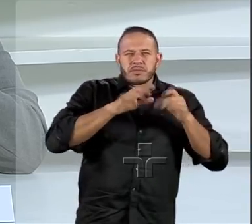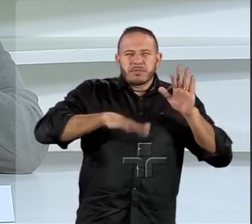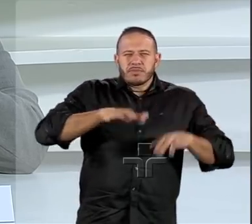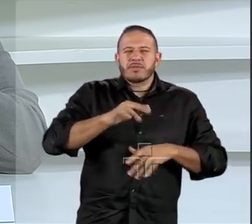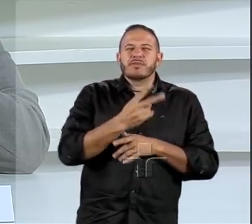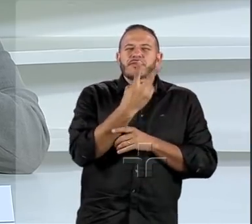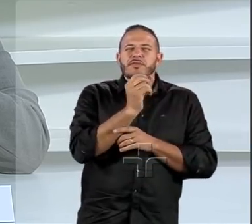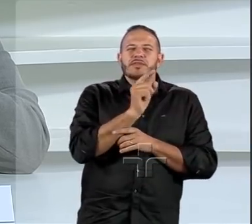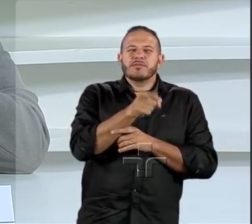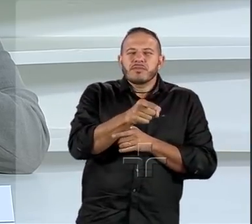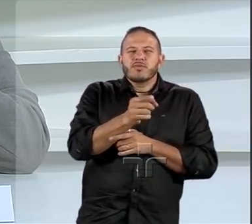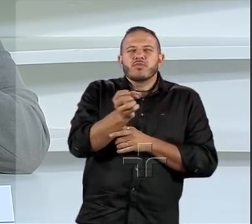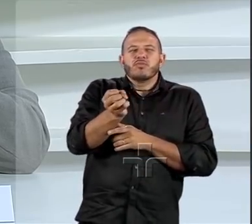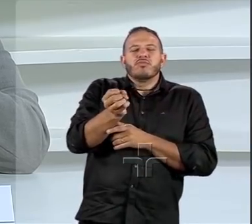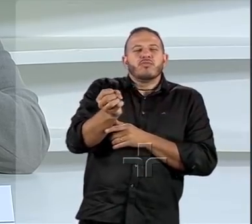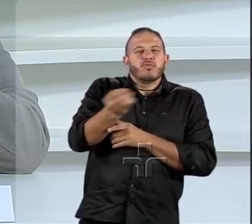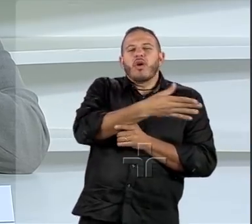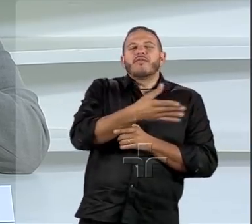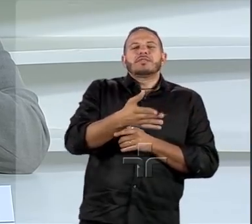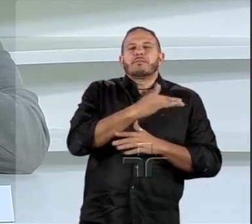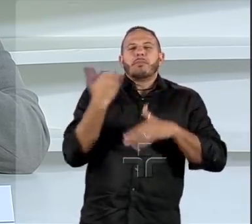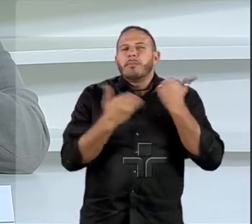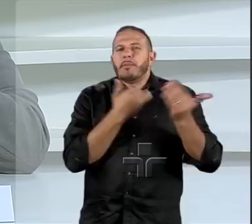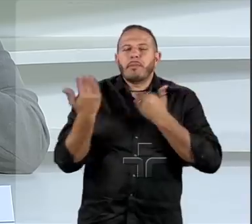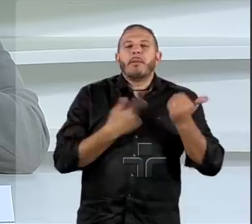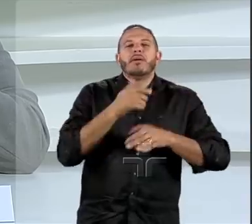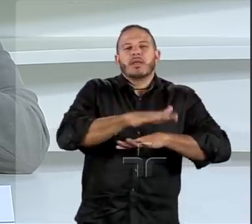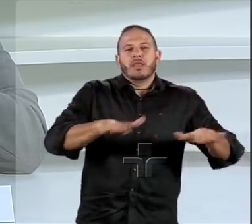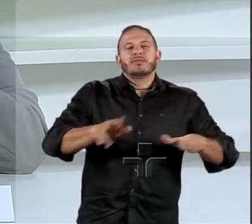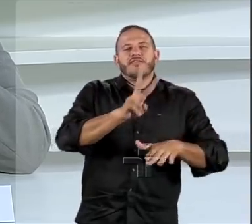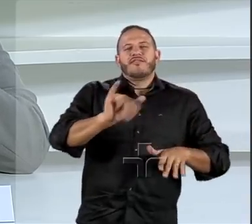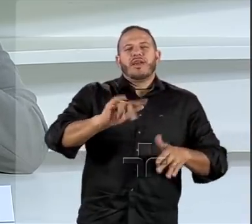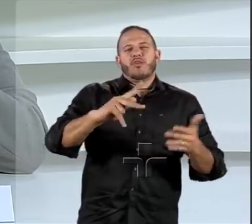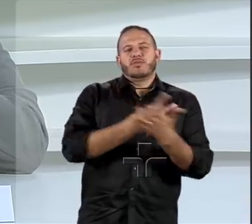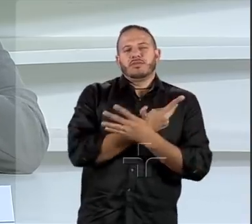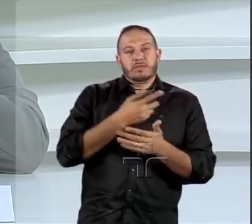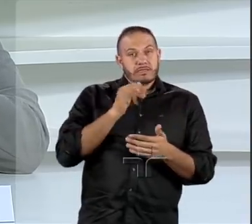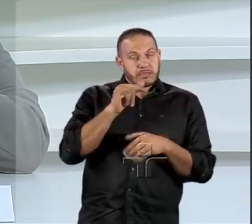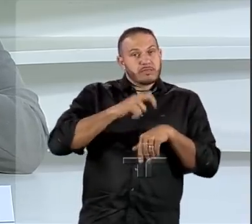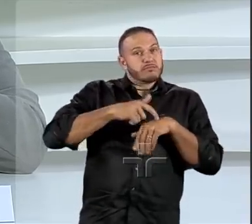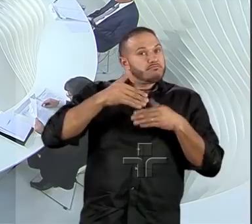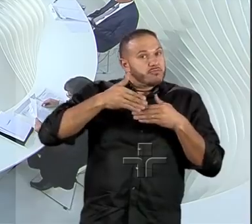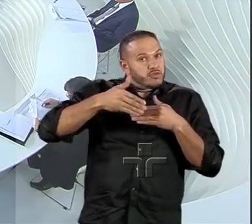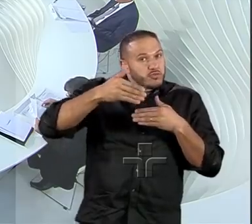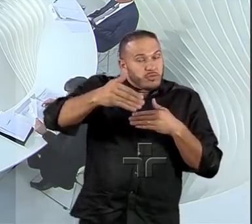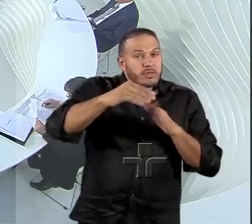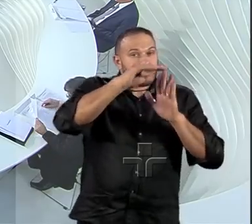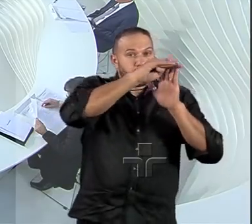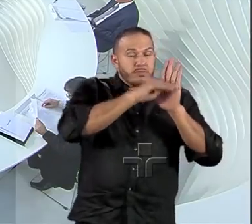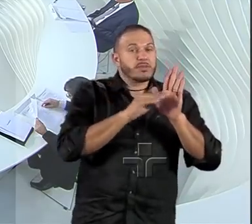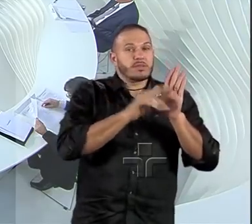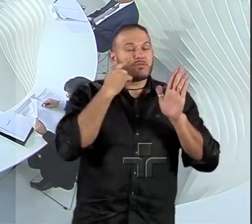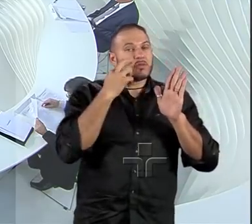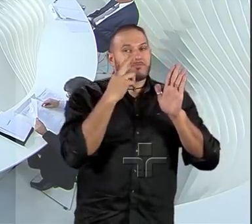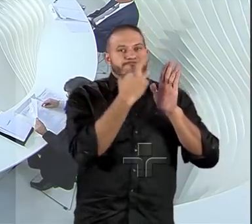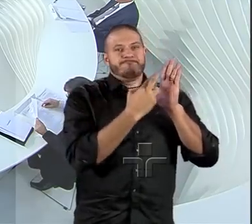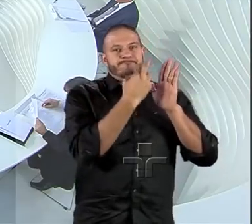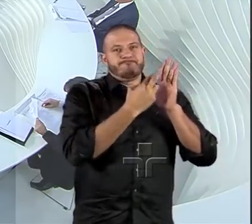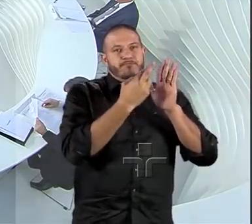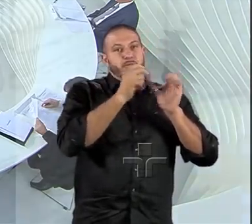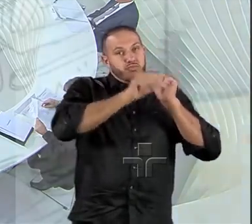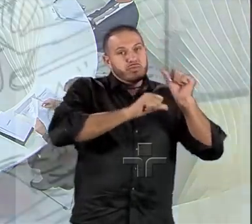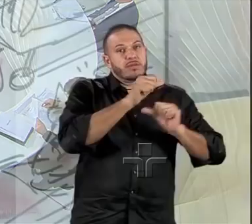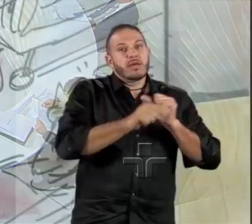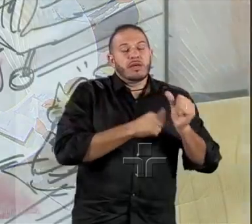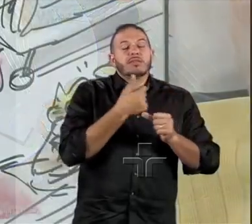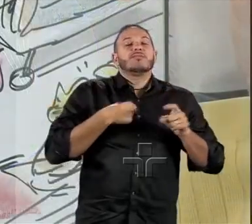novas mortes de crianças se a gente seguir numa política que não seja revisada. Então, assim, o que eu